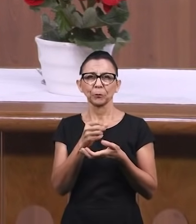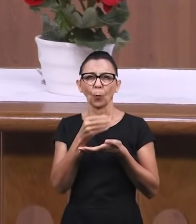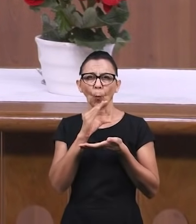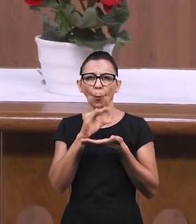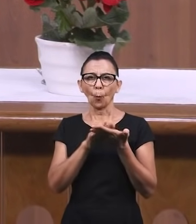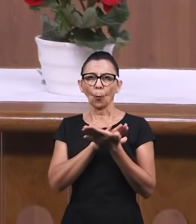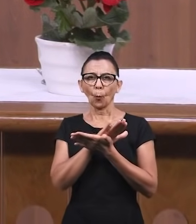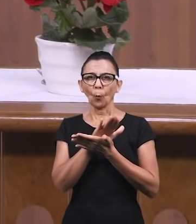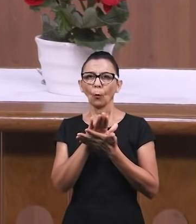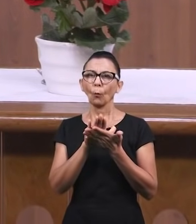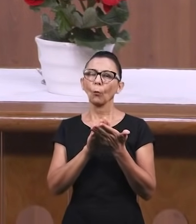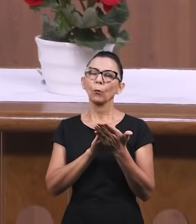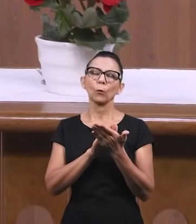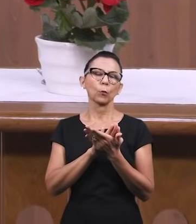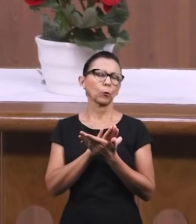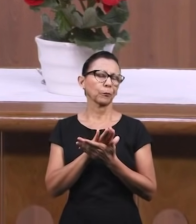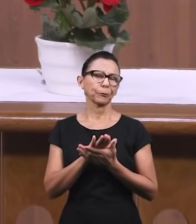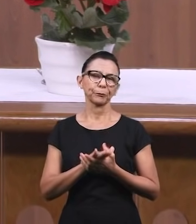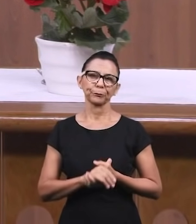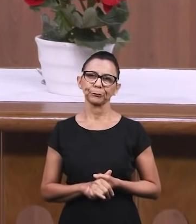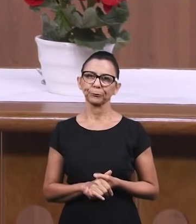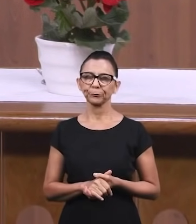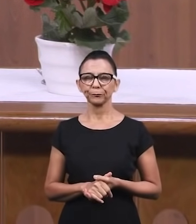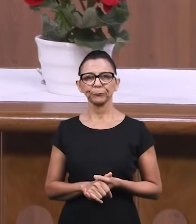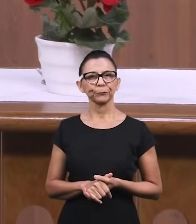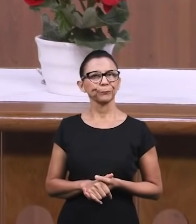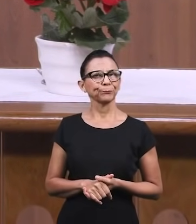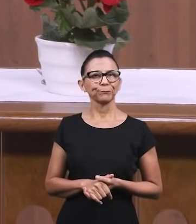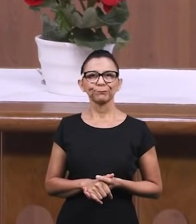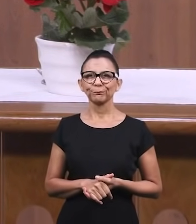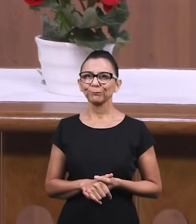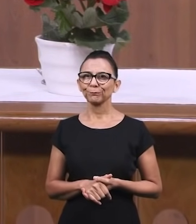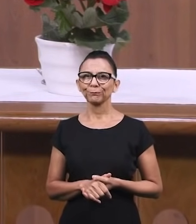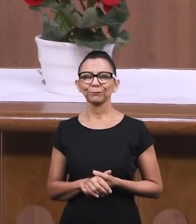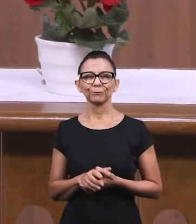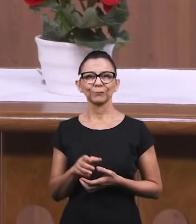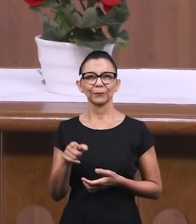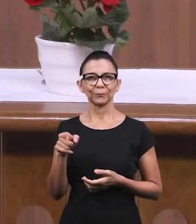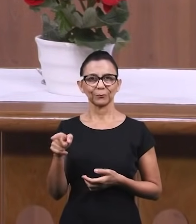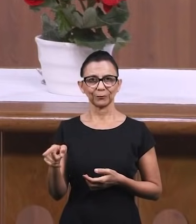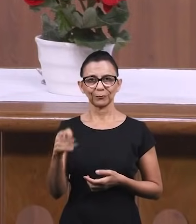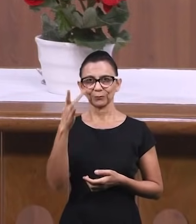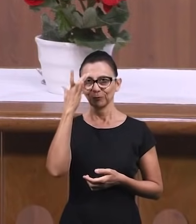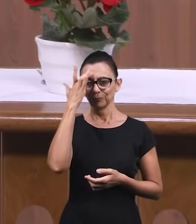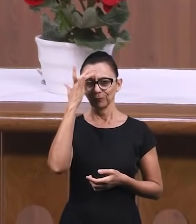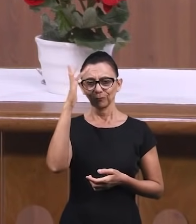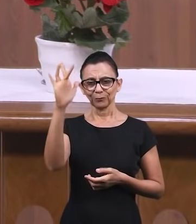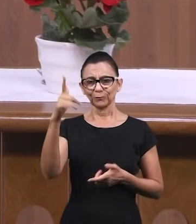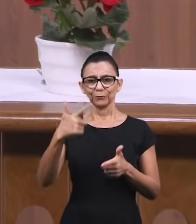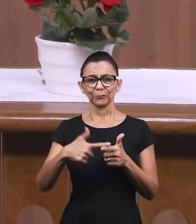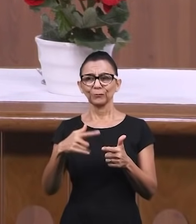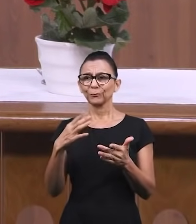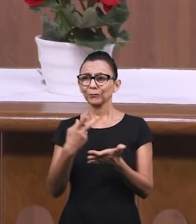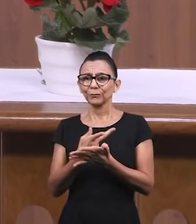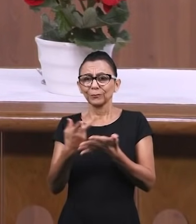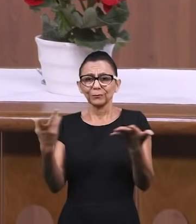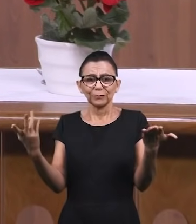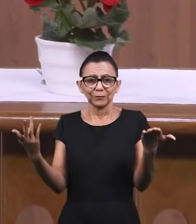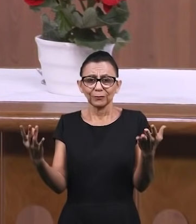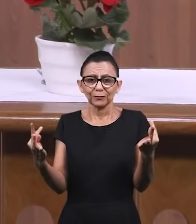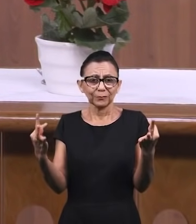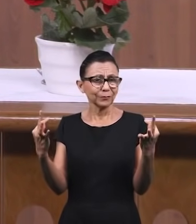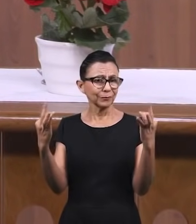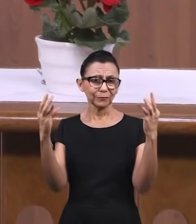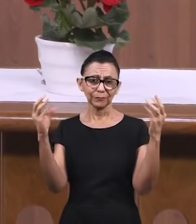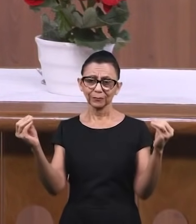sem beber nada, porque ele não sabia tudo aquilo que estava acontecendo